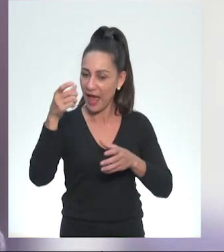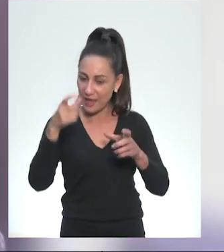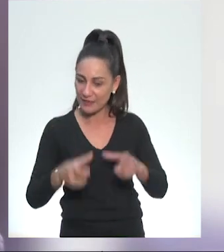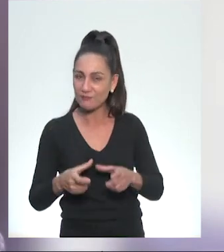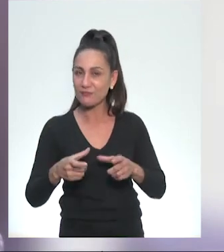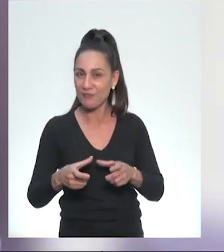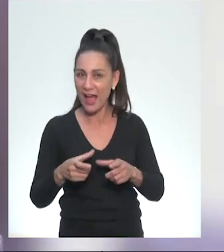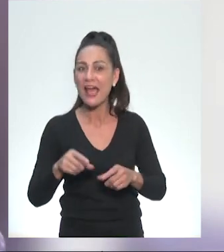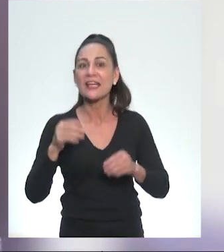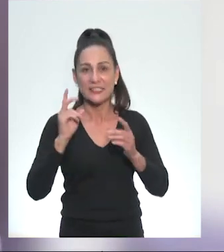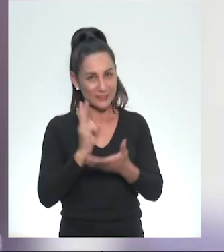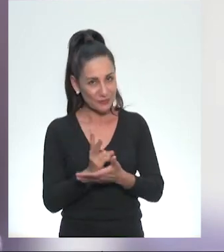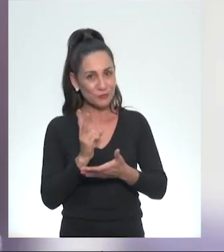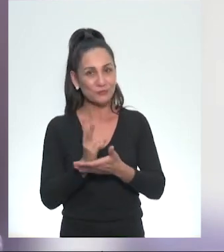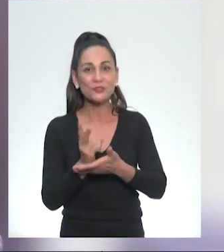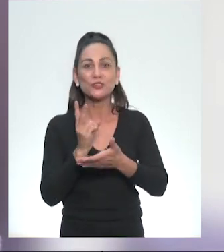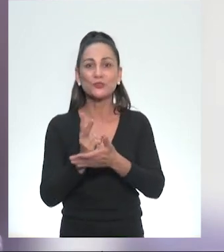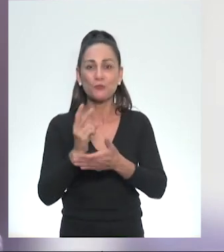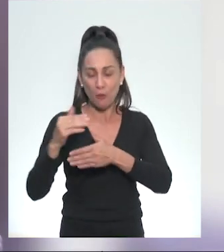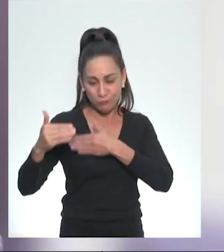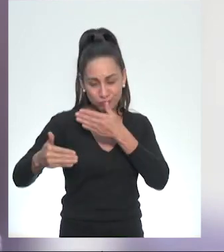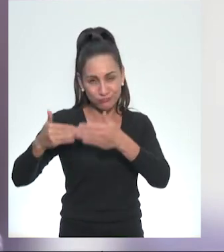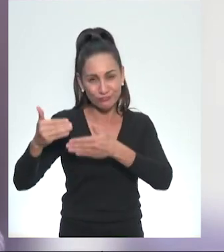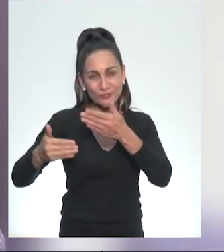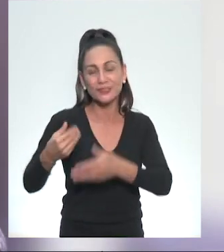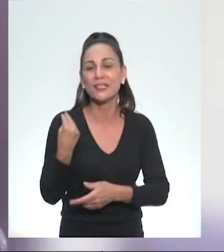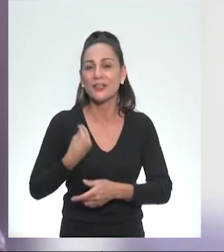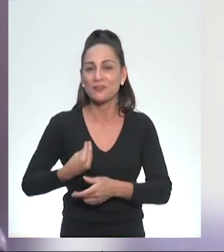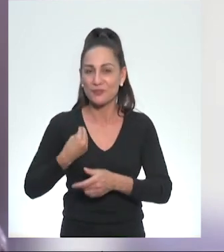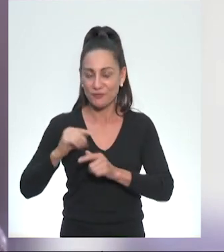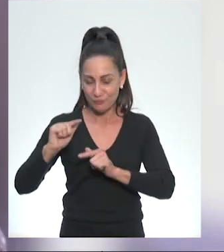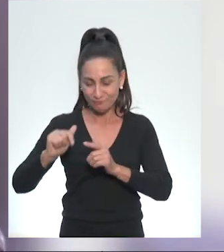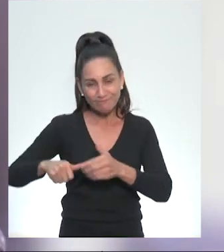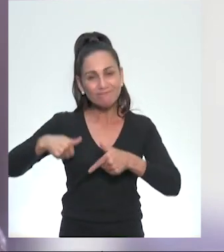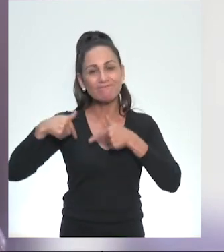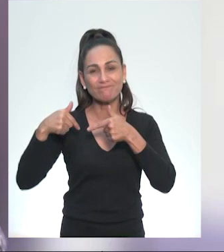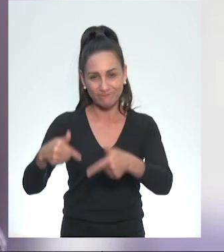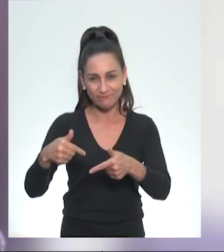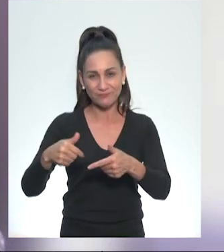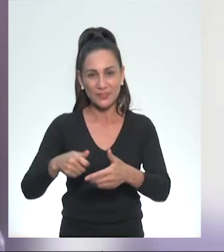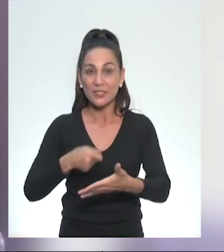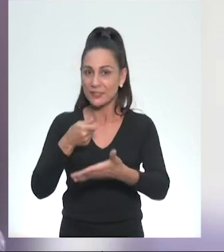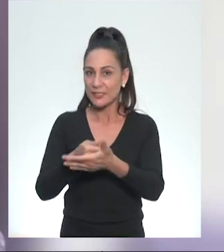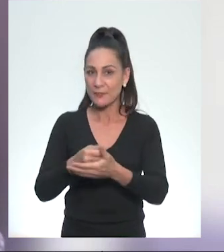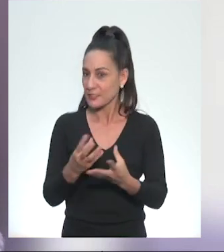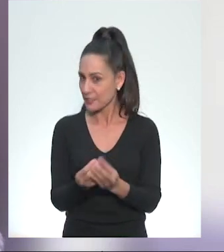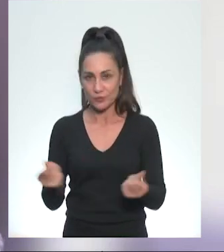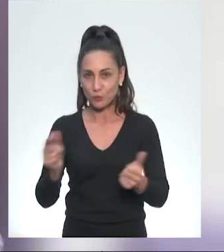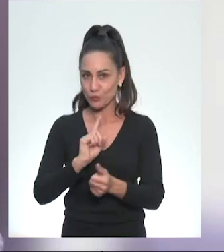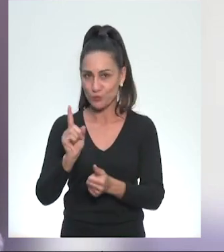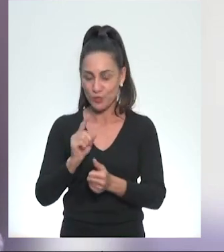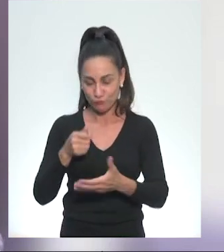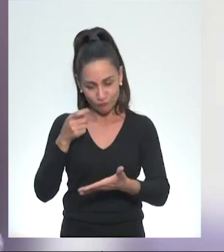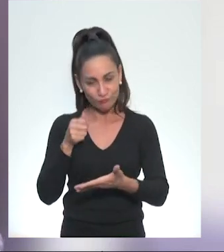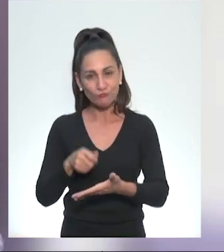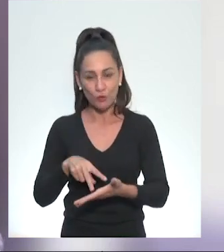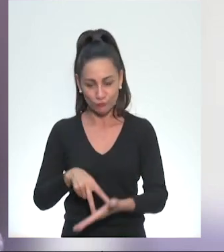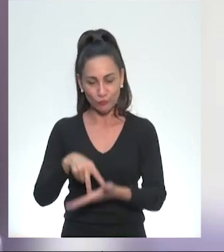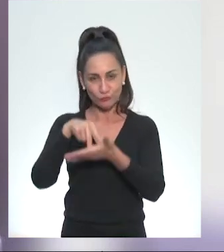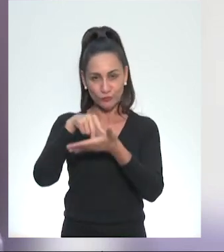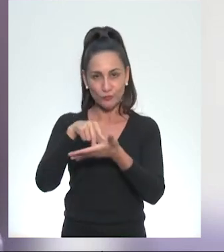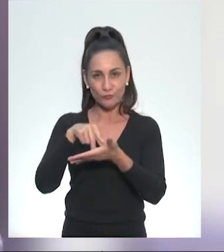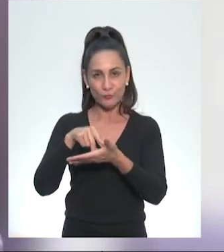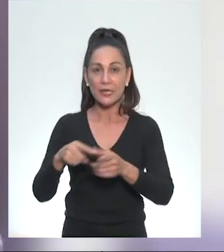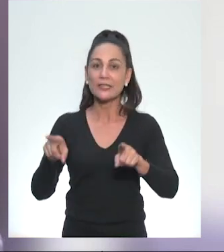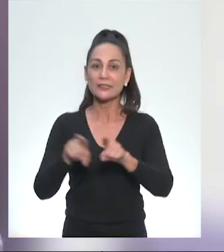né? Eles estão aí perseverando para tentar viver, mas eles ainda não sumiram. Bom, existem